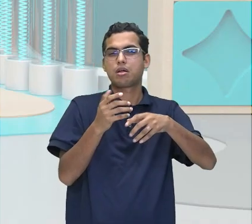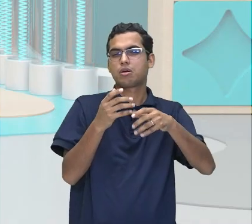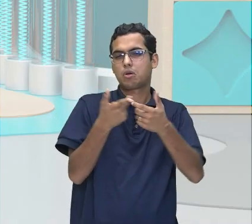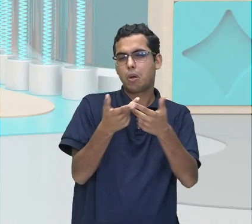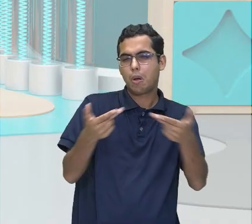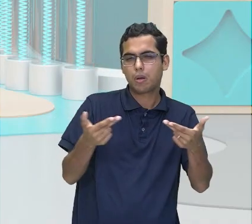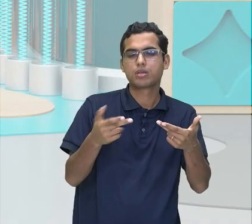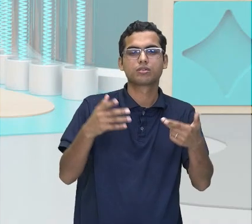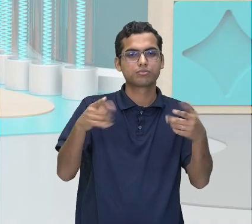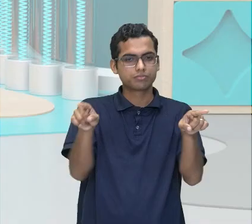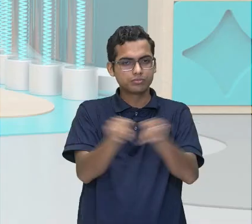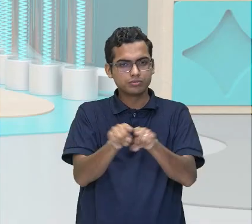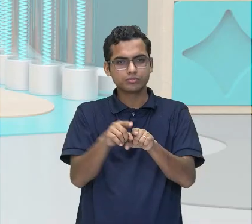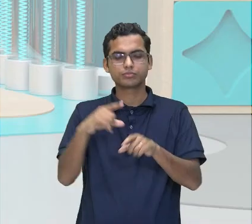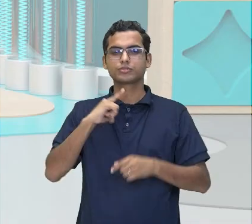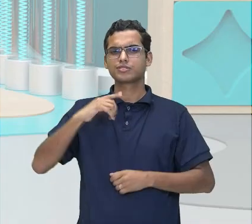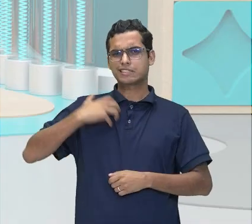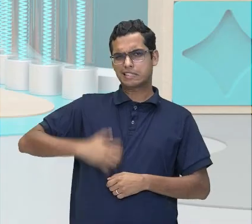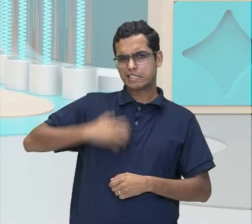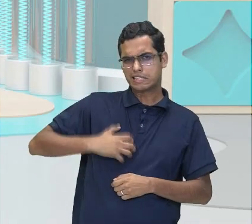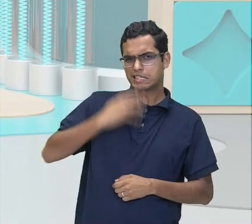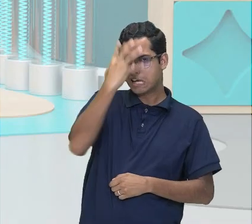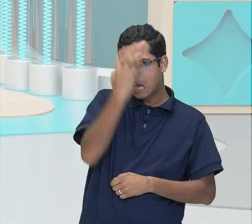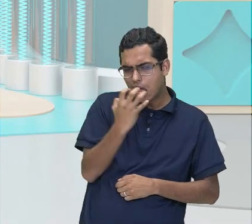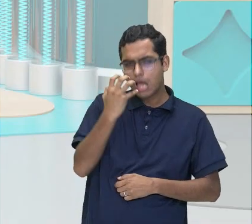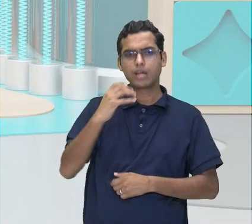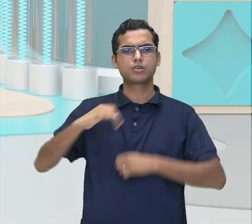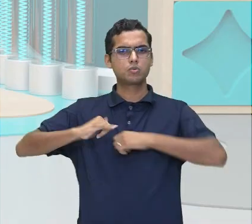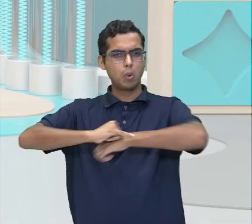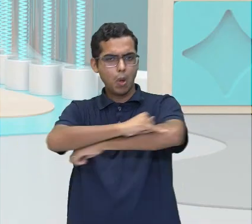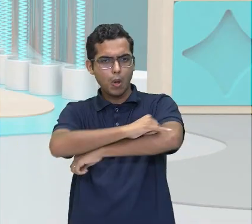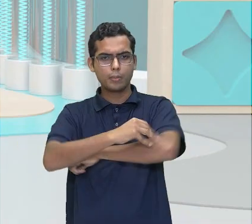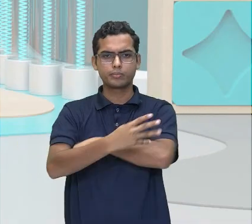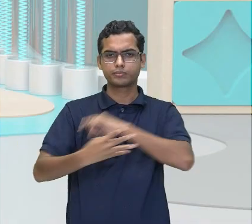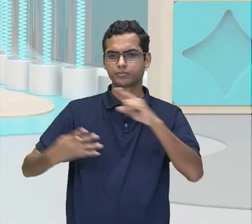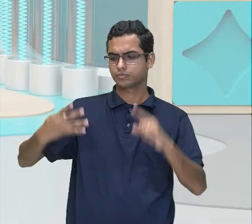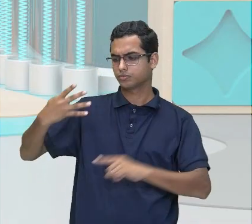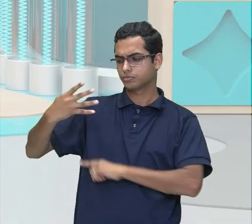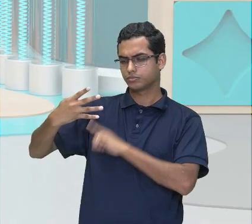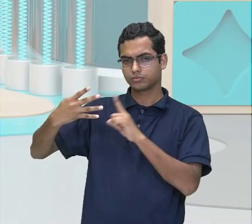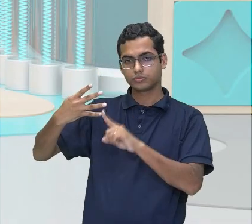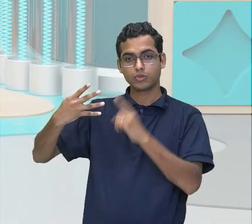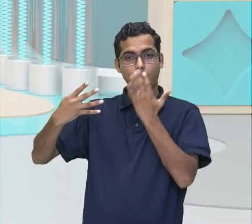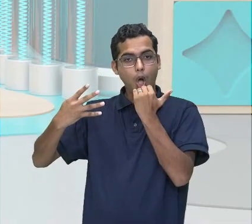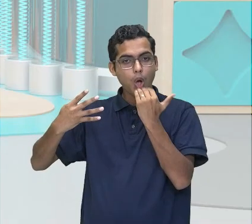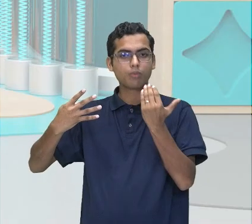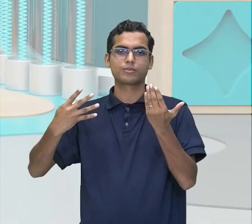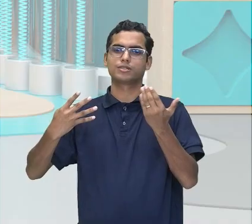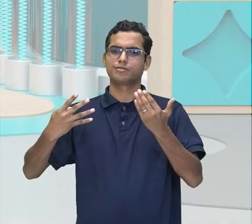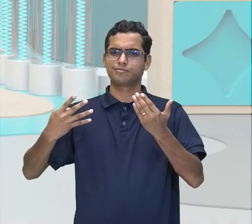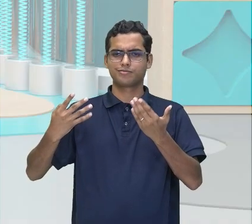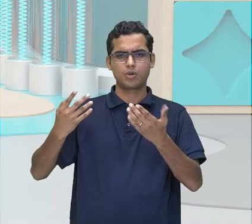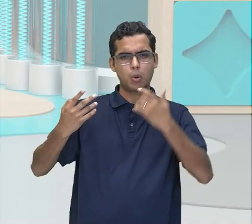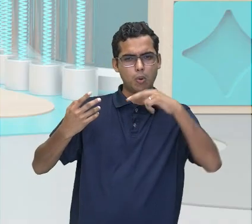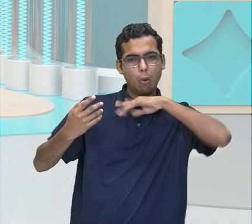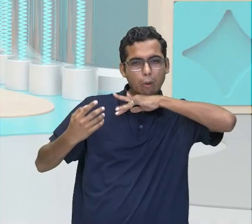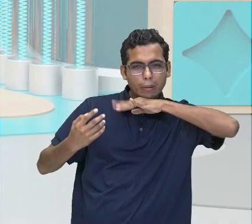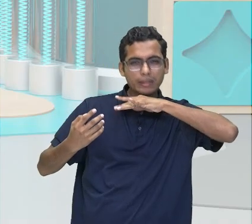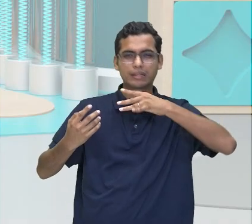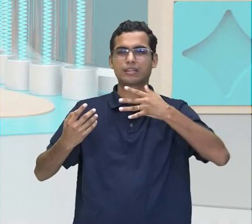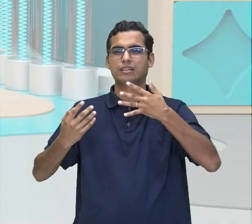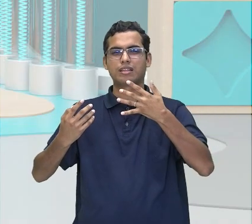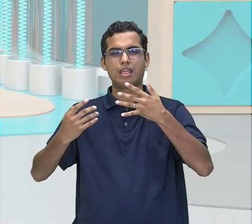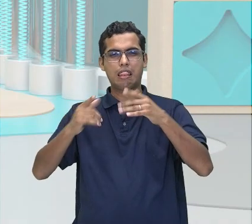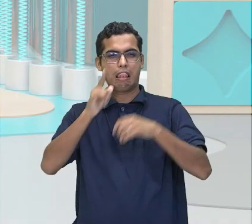dia a dia e tudo mais, precisa colocar a cabeça no lugar para não se estressar tanto. A alimentação não saudável e o excesso